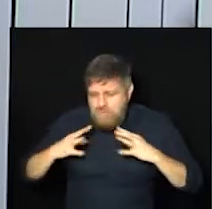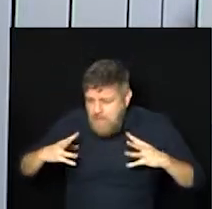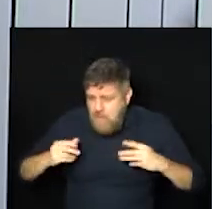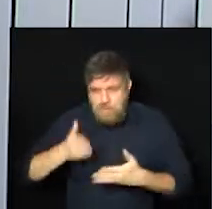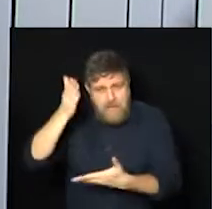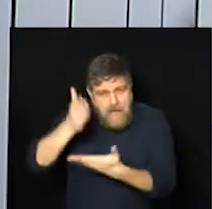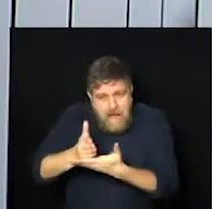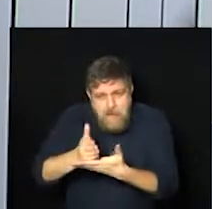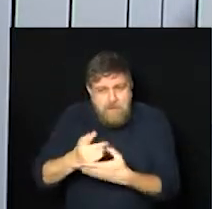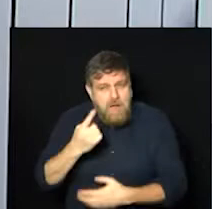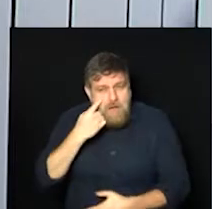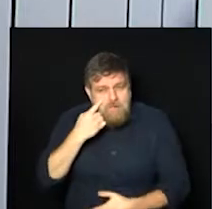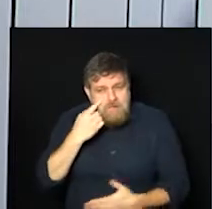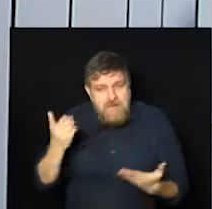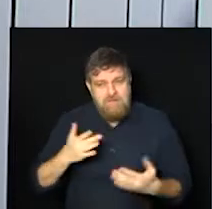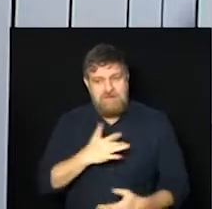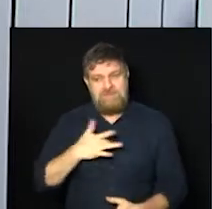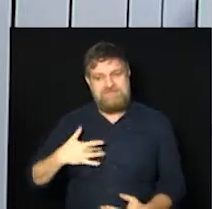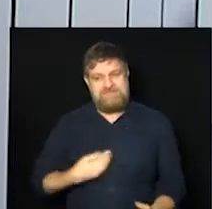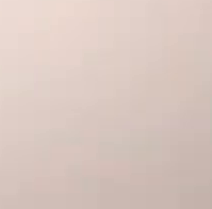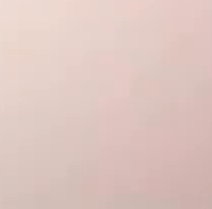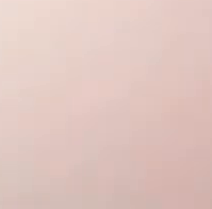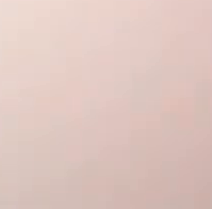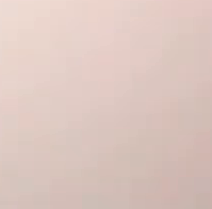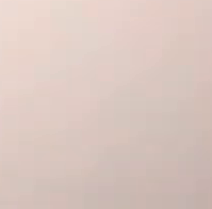dúvidas, acompanhe agora Saúde é Vida.